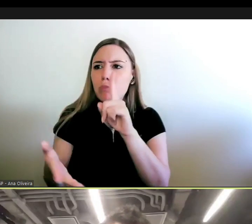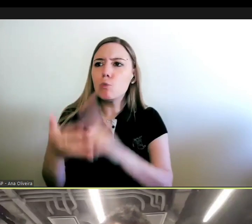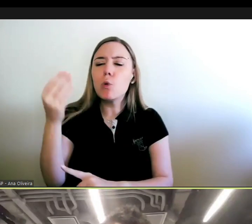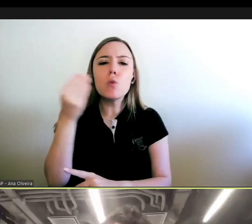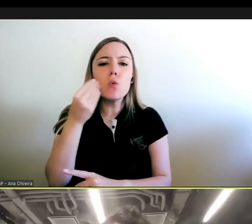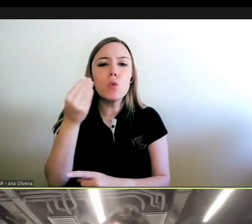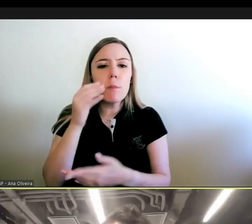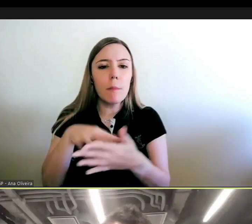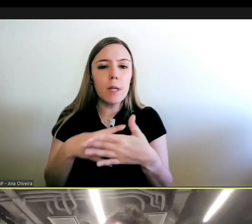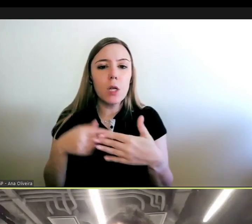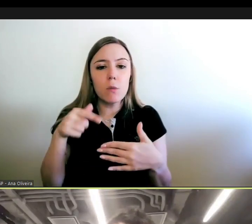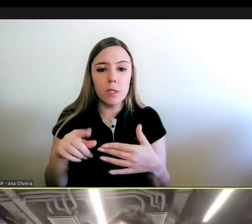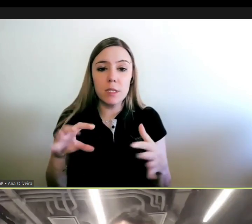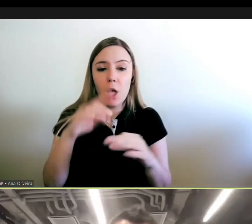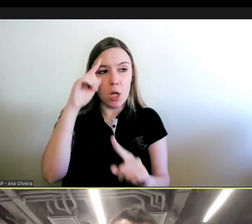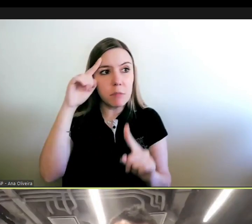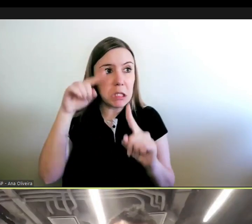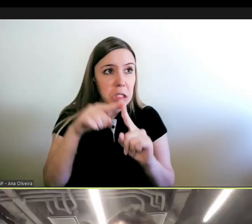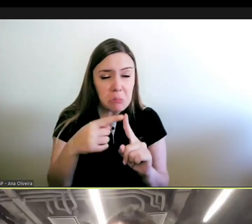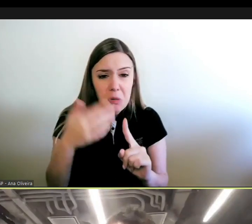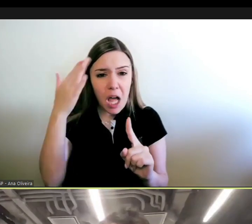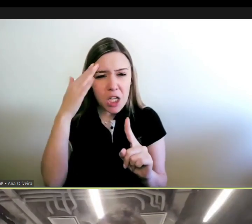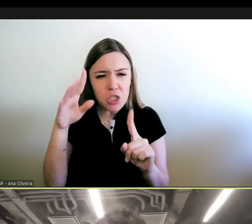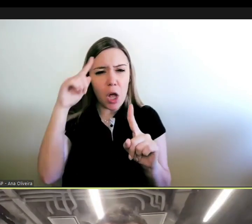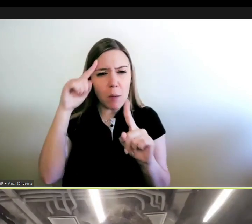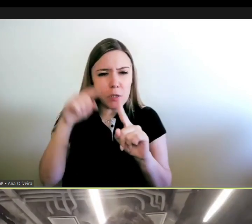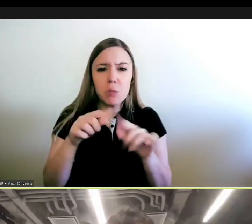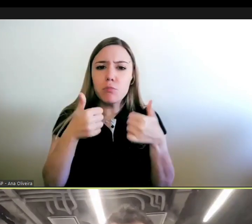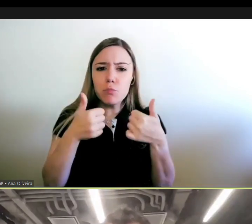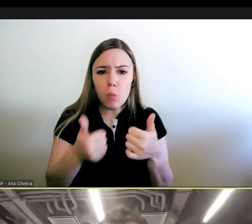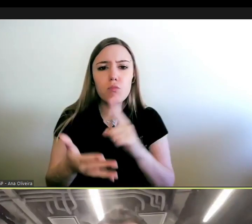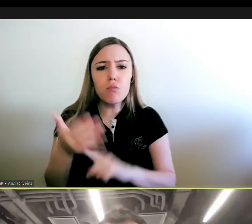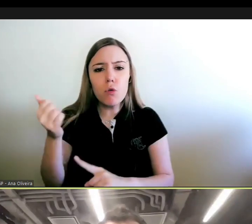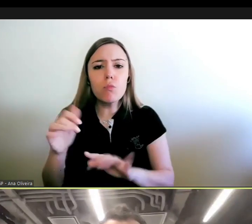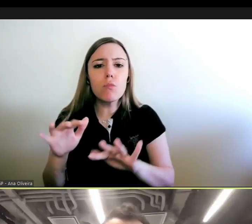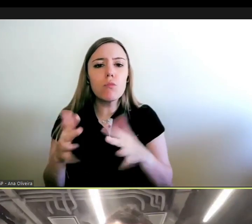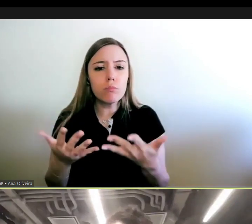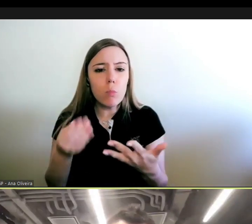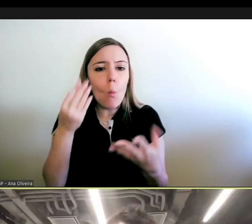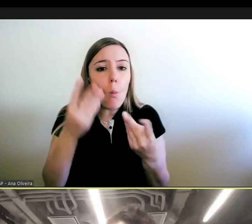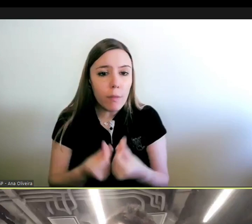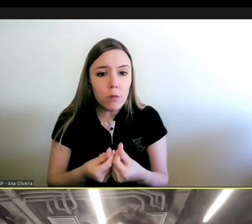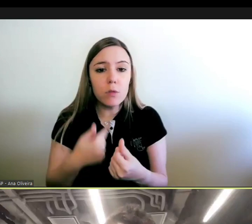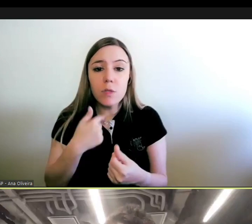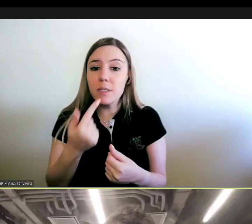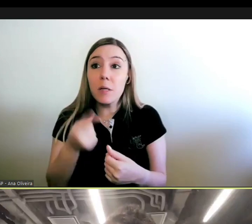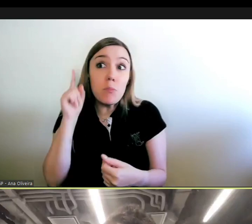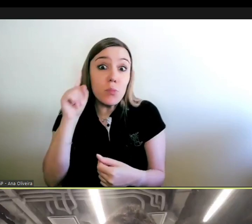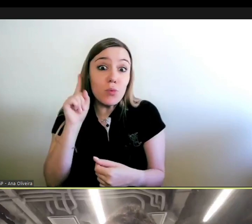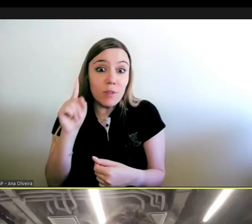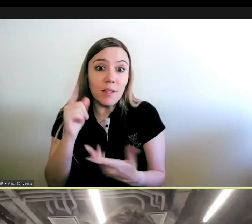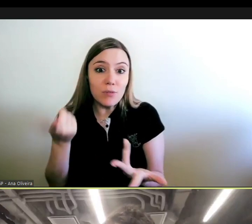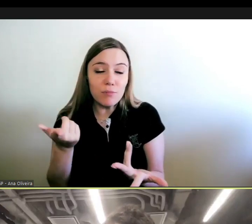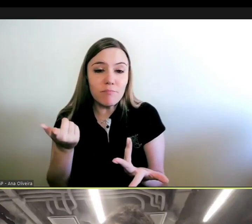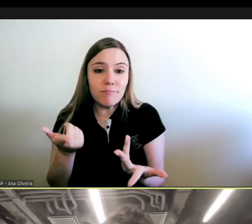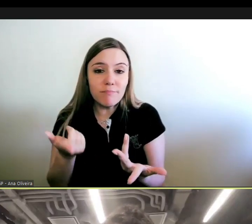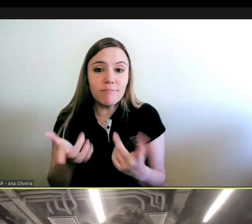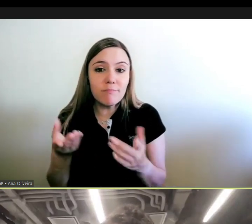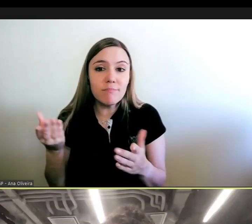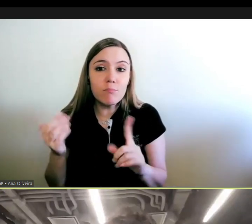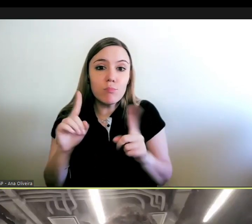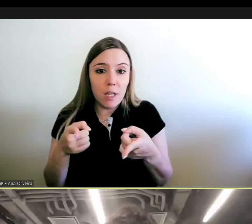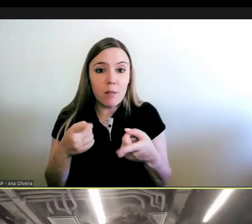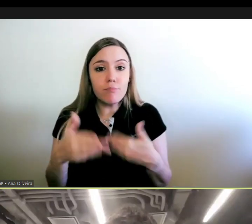objetivos e indicadores? Quantos consideram serem aceitáveis implementar? Eu acrescentaria essenciais implementar.